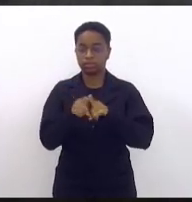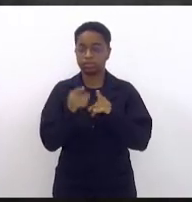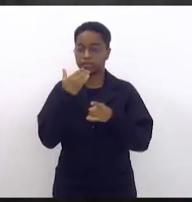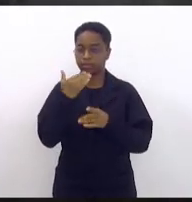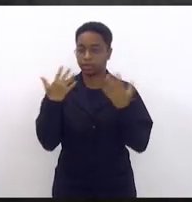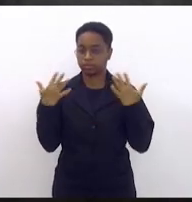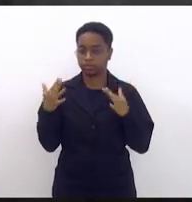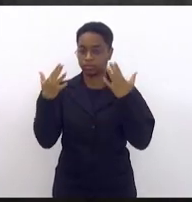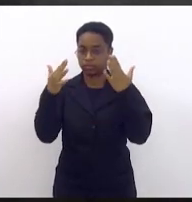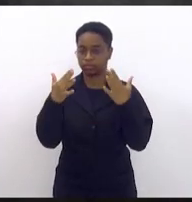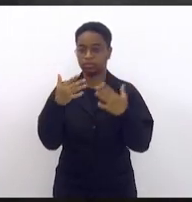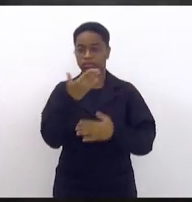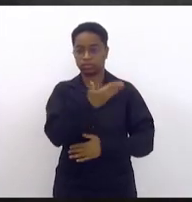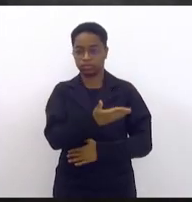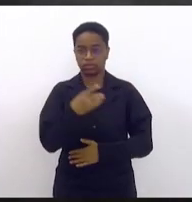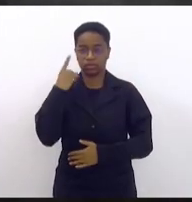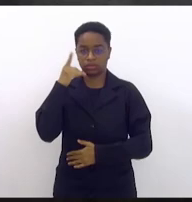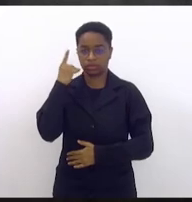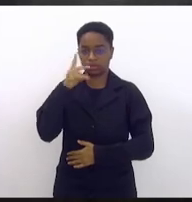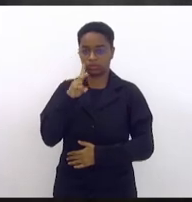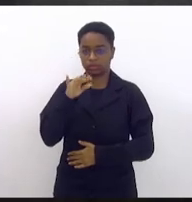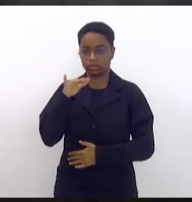aqui o nosso Deputado Vinício